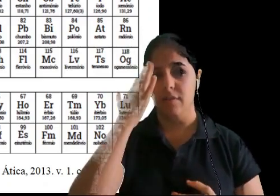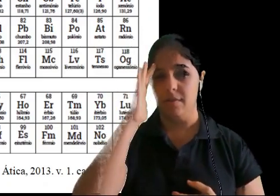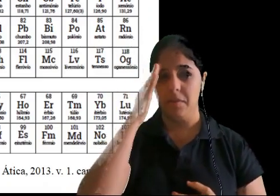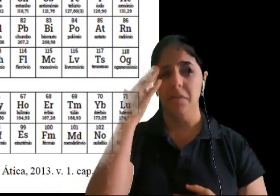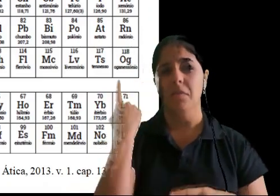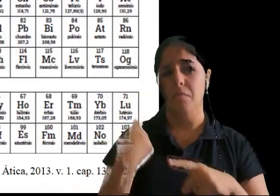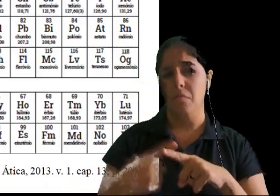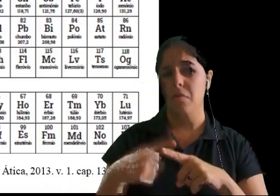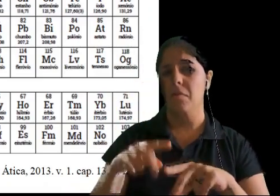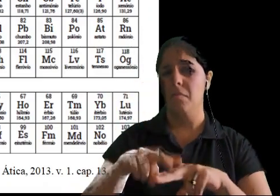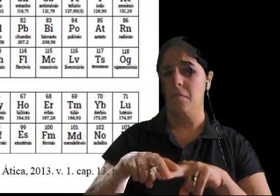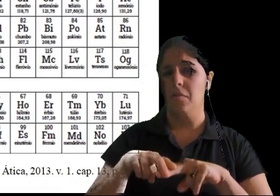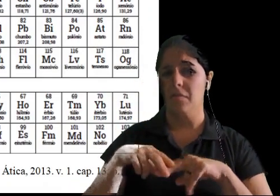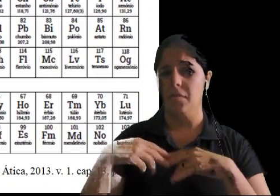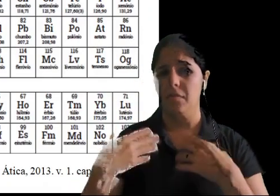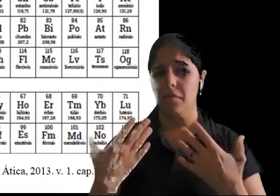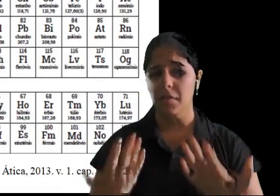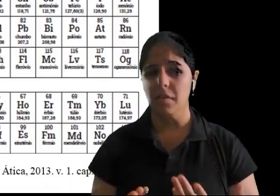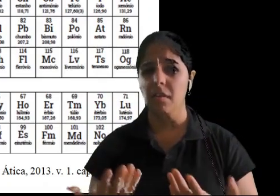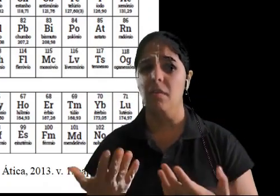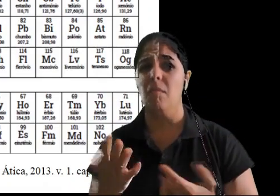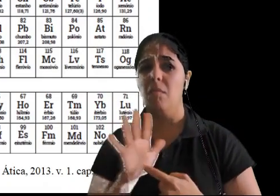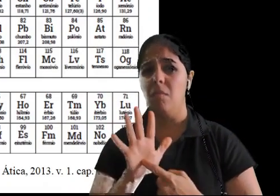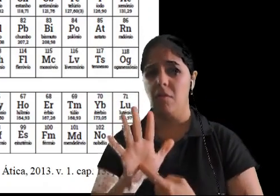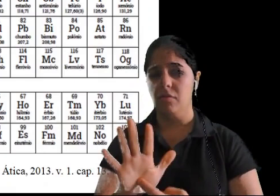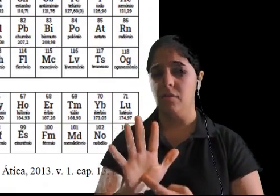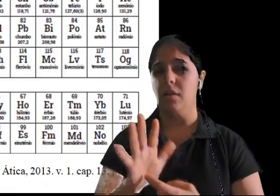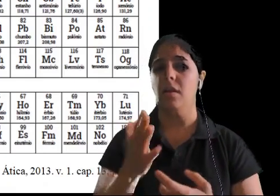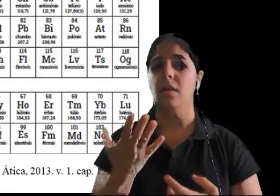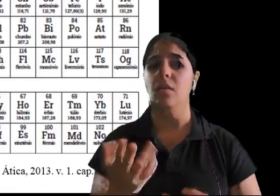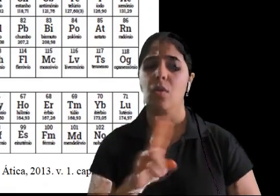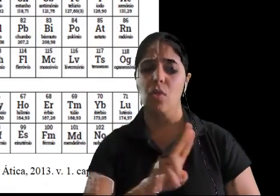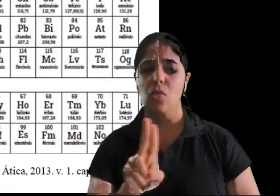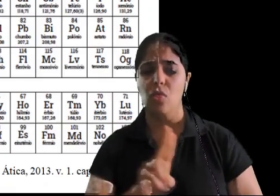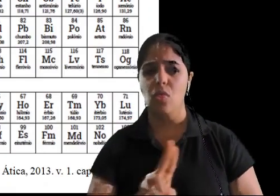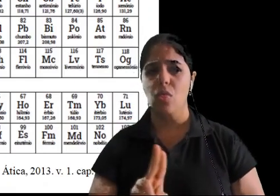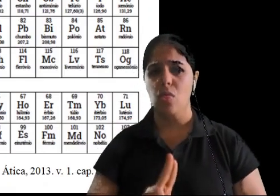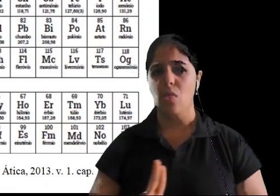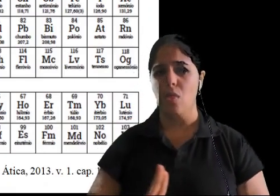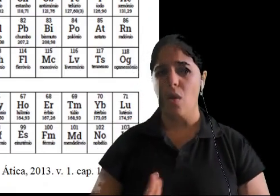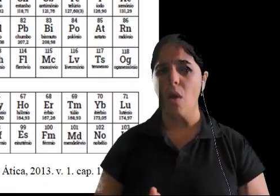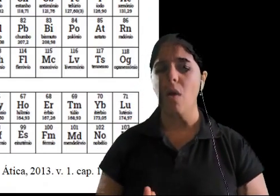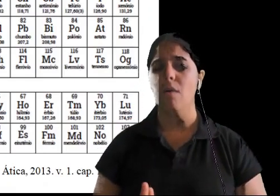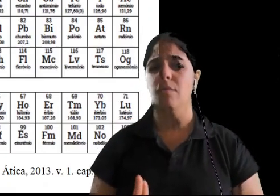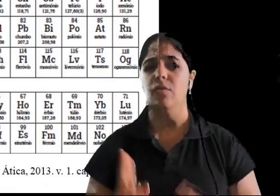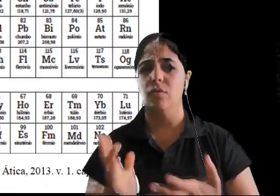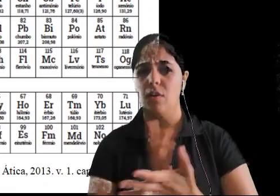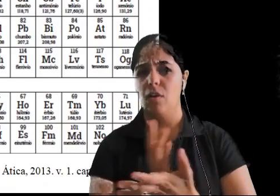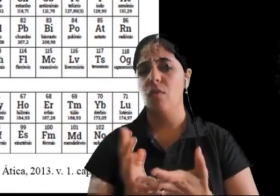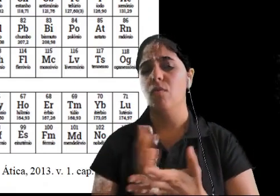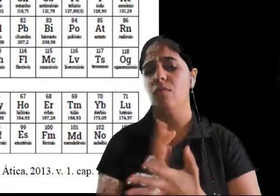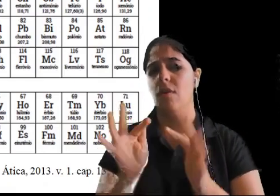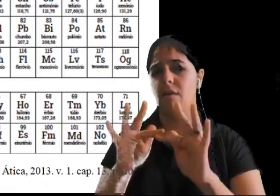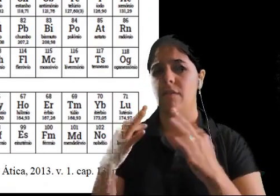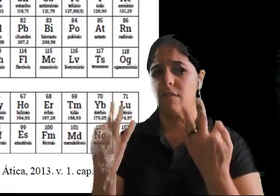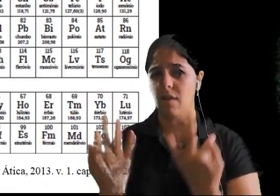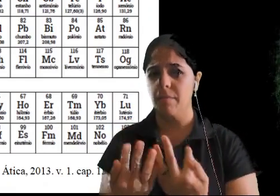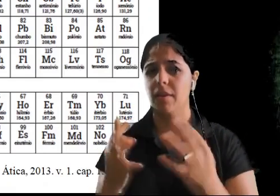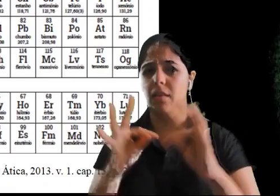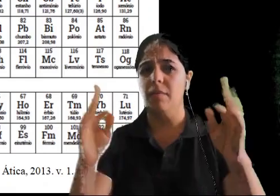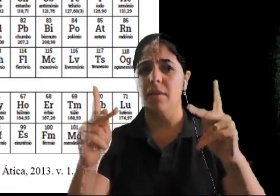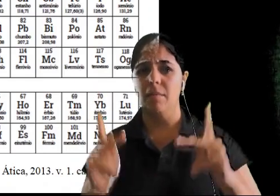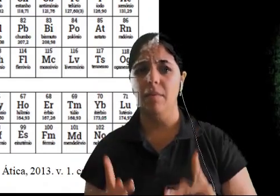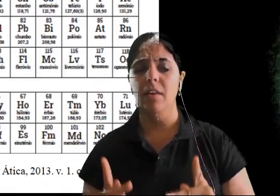já vamos entender o porquê. Aqui então são apresentados nomes comuns para algumas famílias da